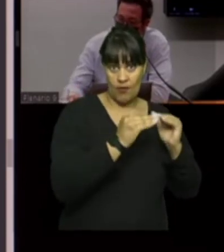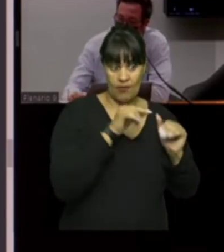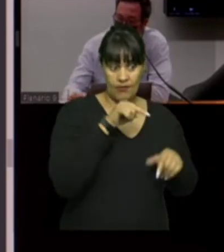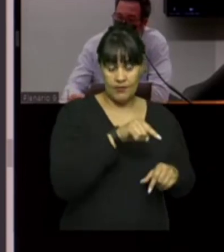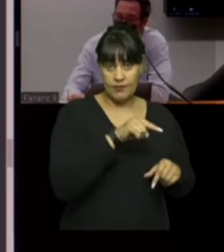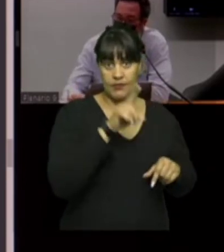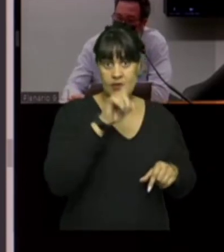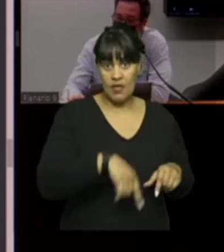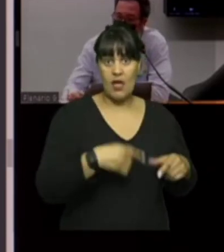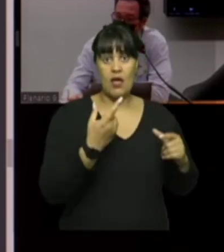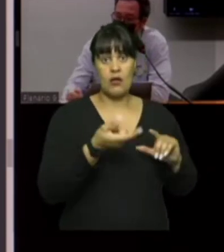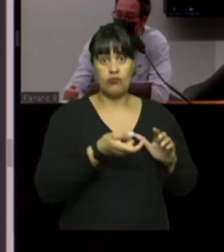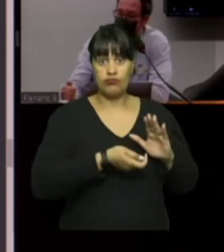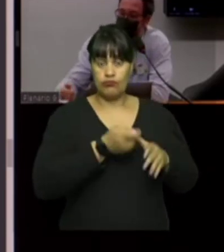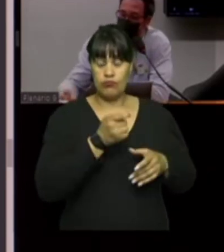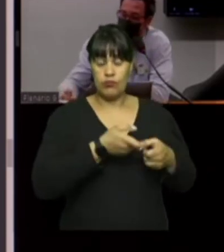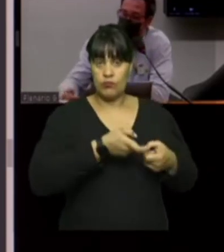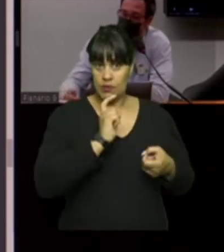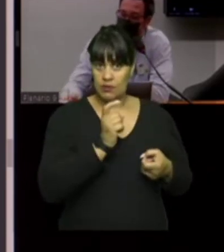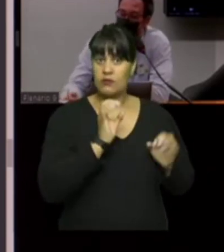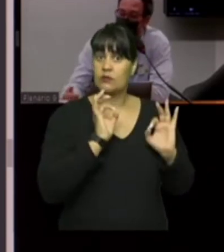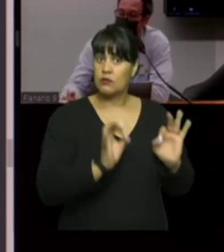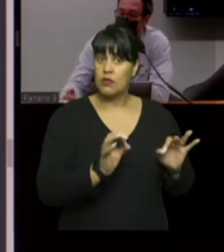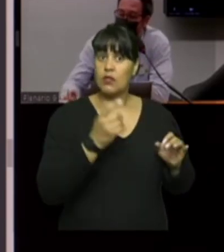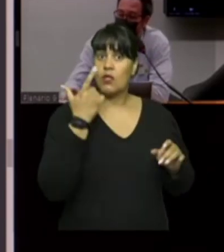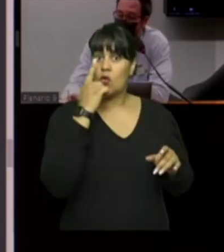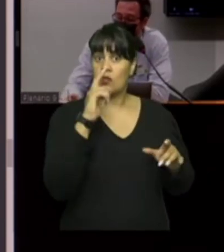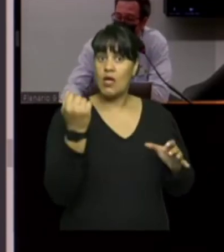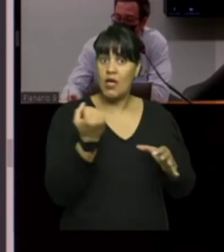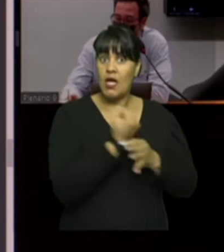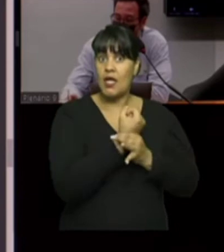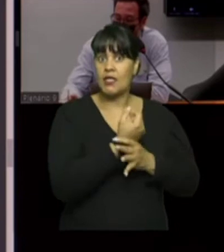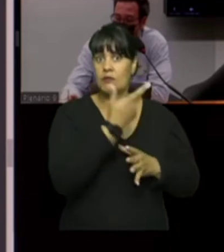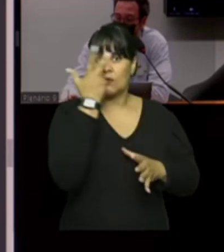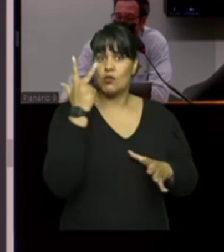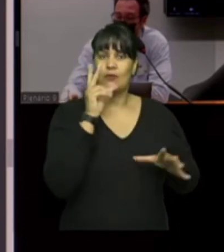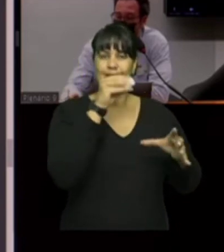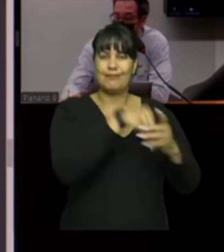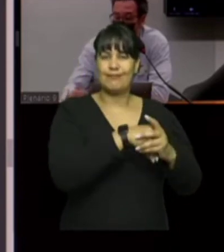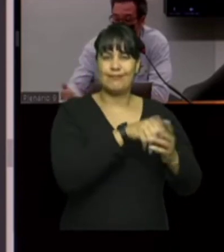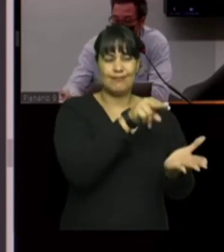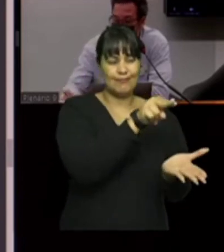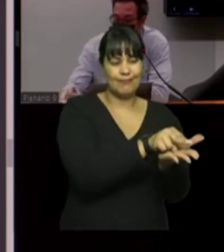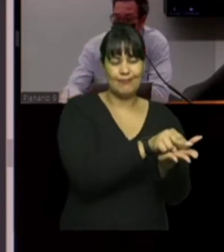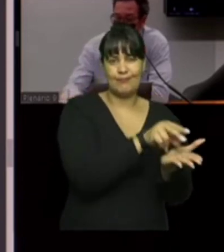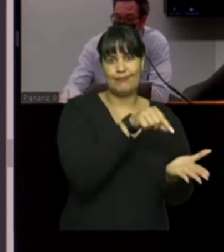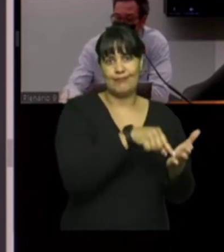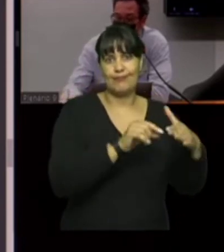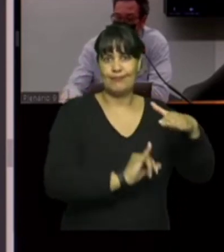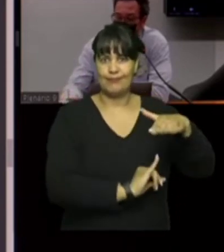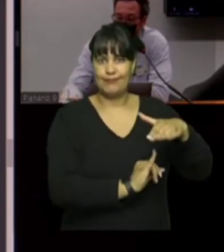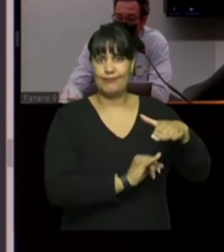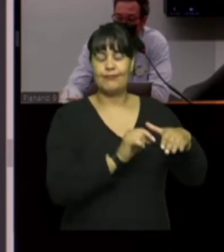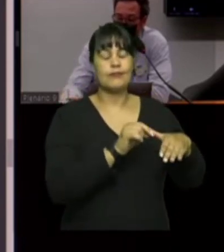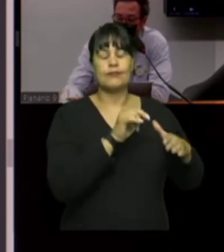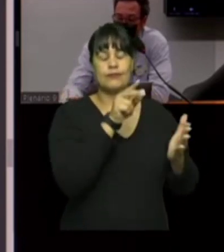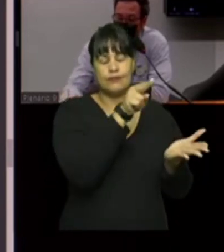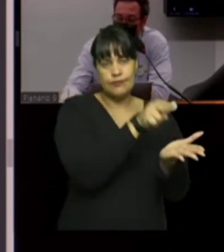um benefício garantido às pessoas que estão institucionalizadas há anos dentro do hospital